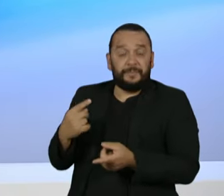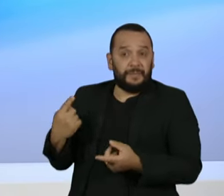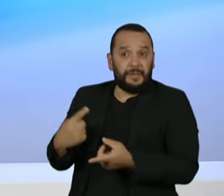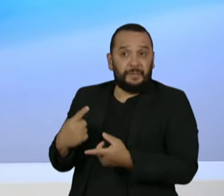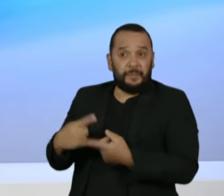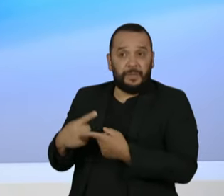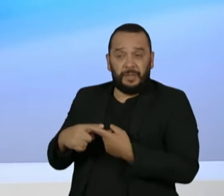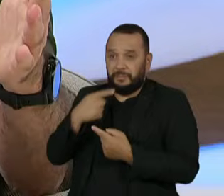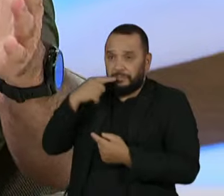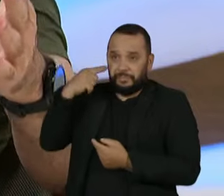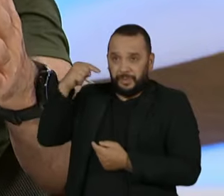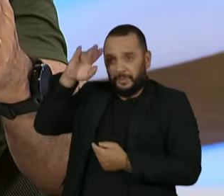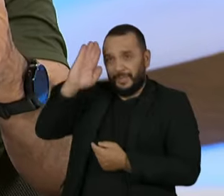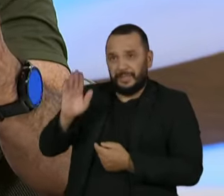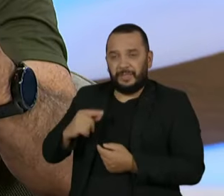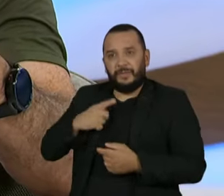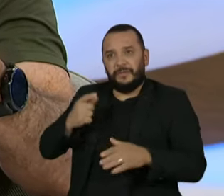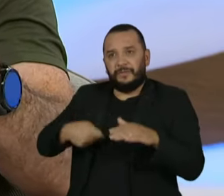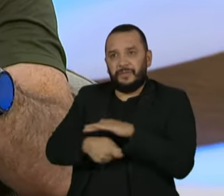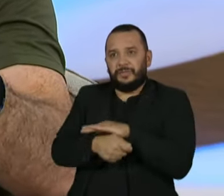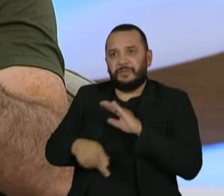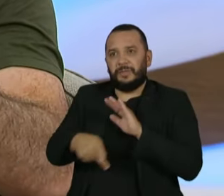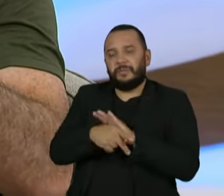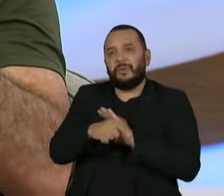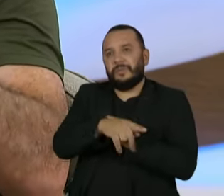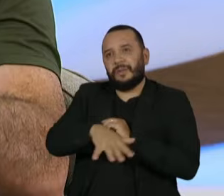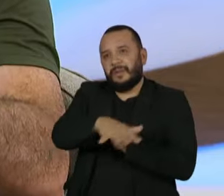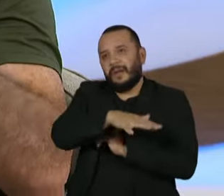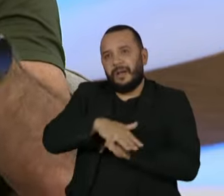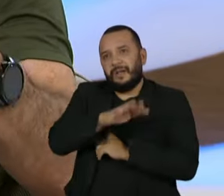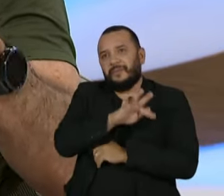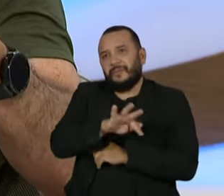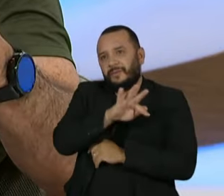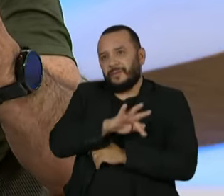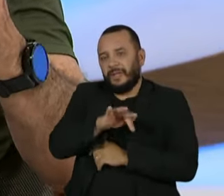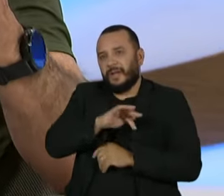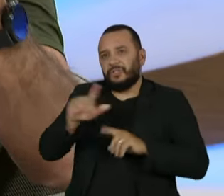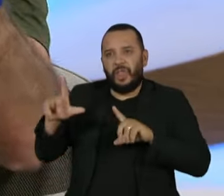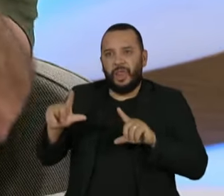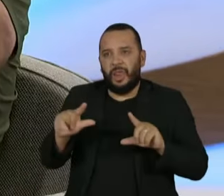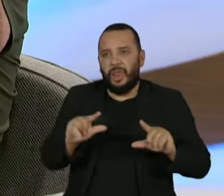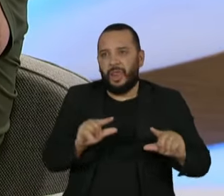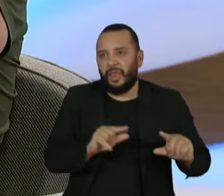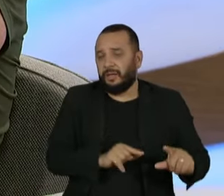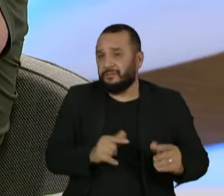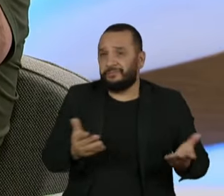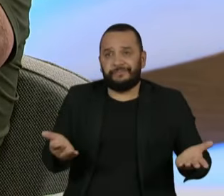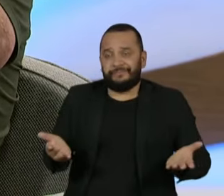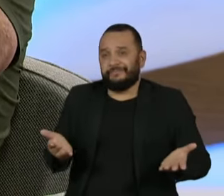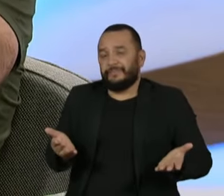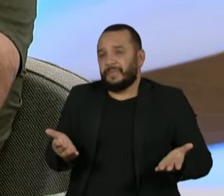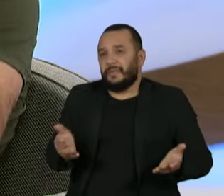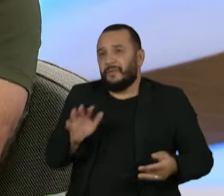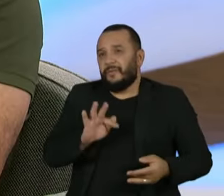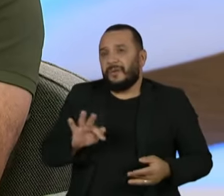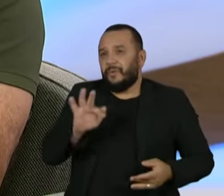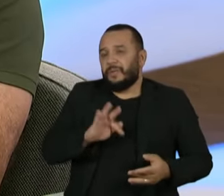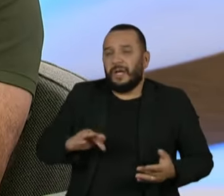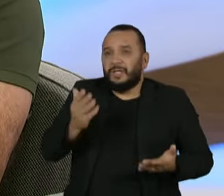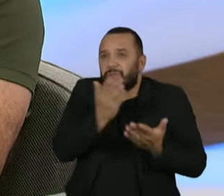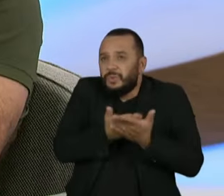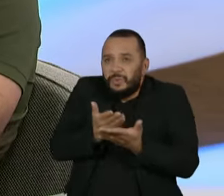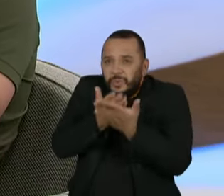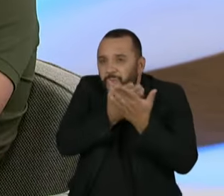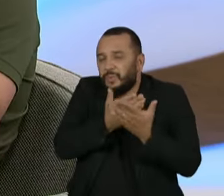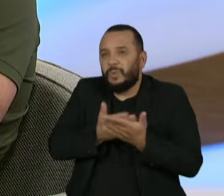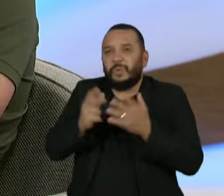literalmente desaparelhou todo o estabelecimento científico que deveria estar aí trazendo esse futuro para